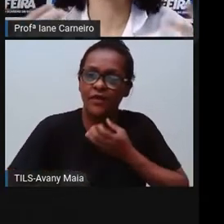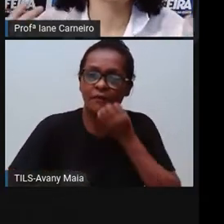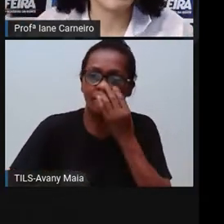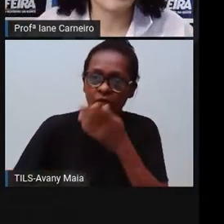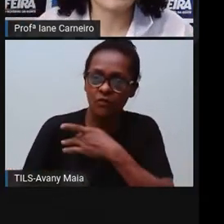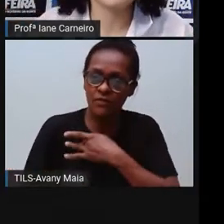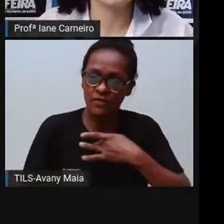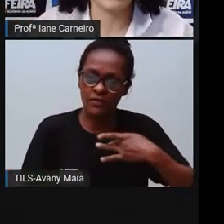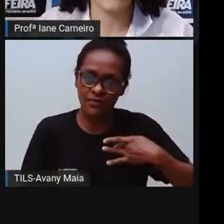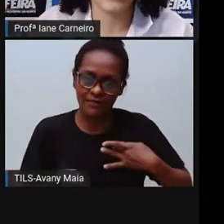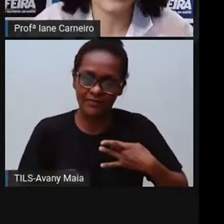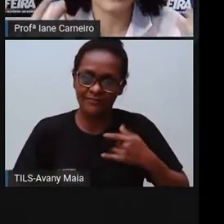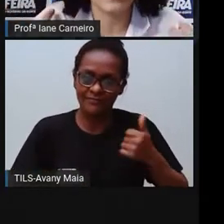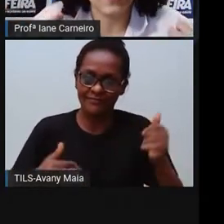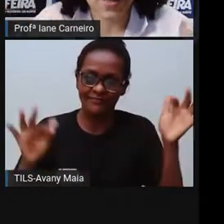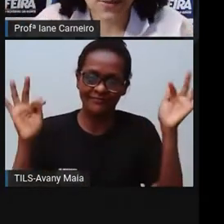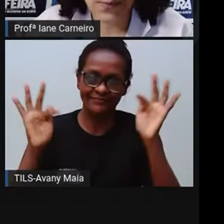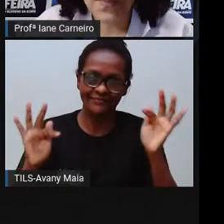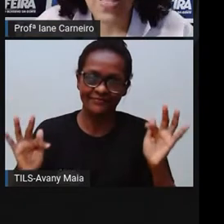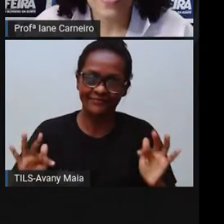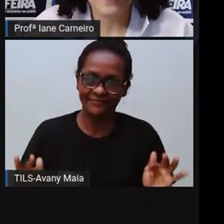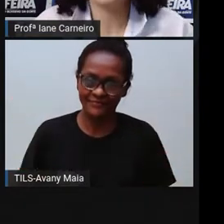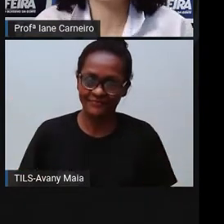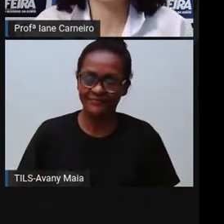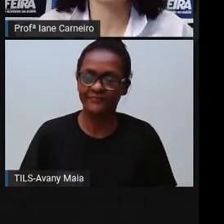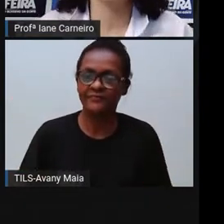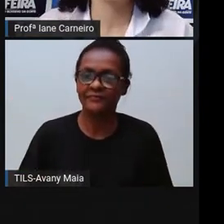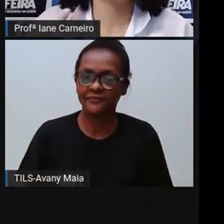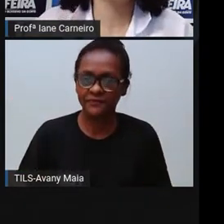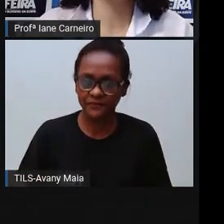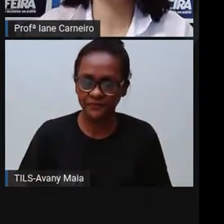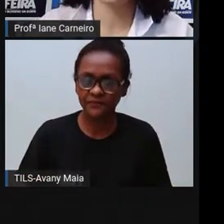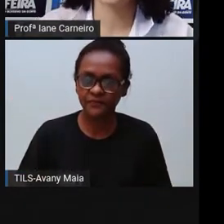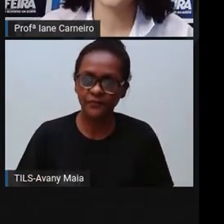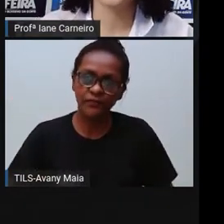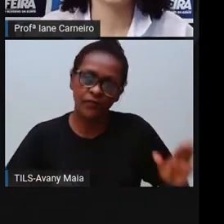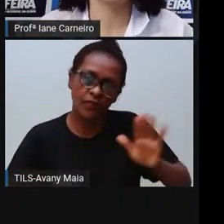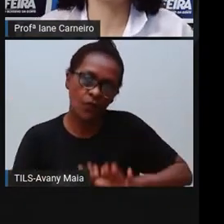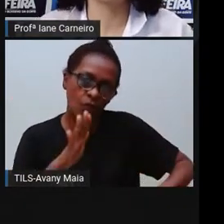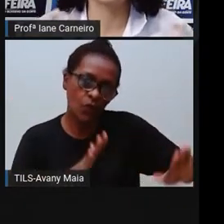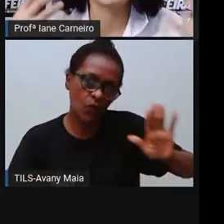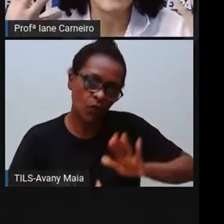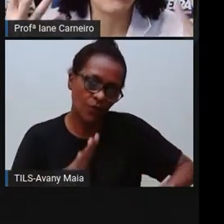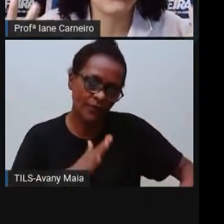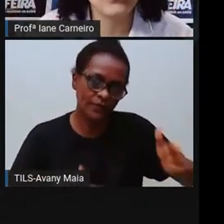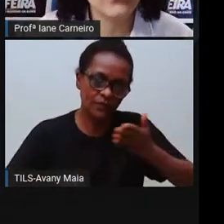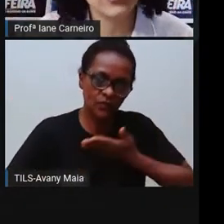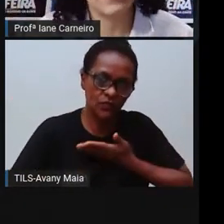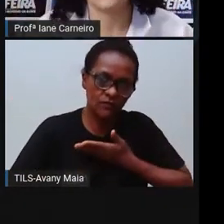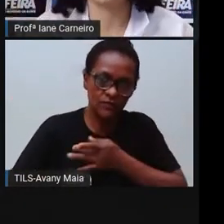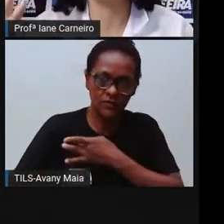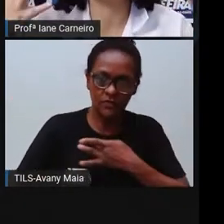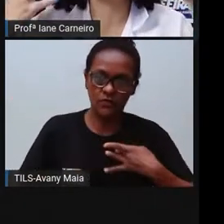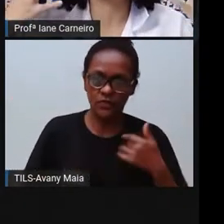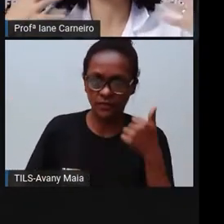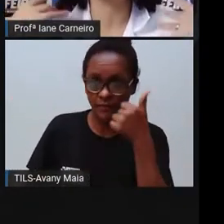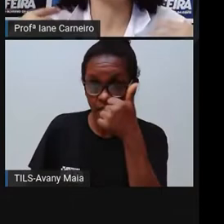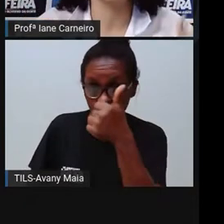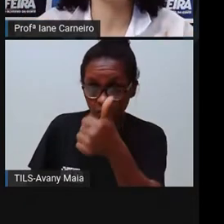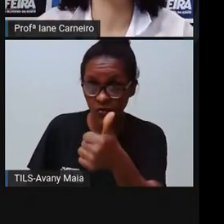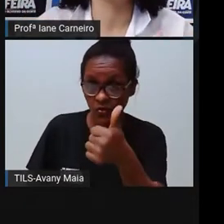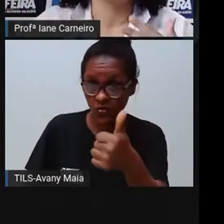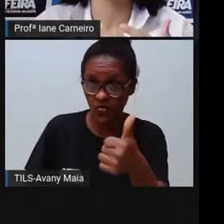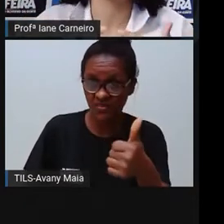à vontade, né, fresquinho. A gente também cuida do nosso corpo para a gente ter saúde, né, para a gente não